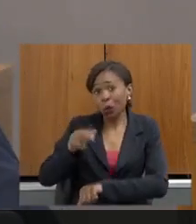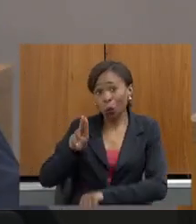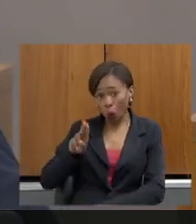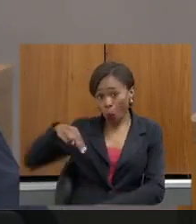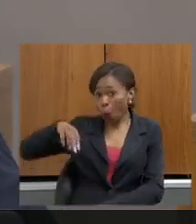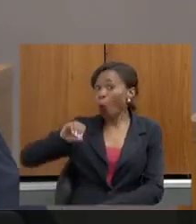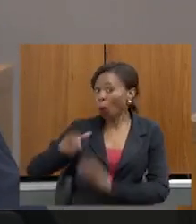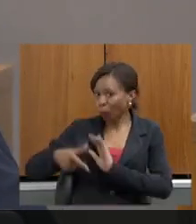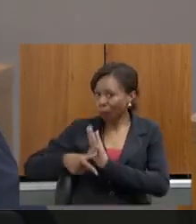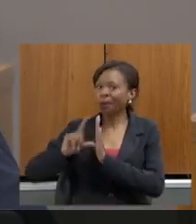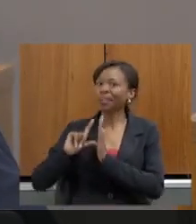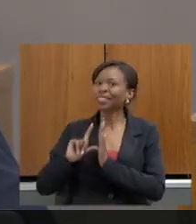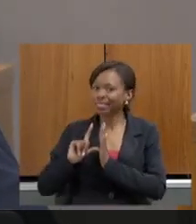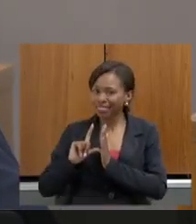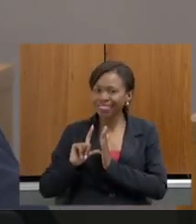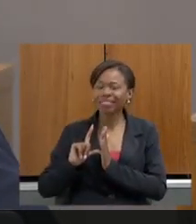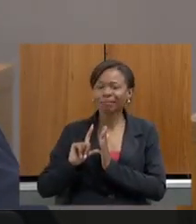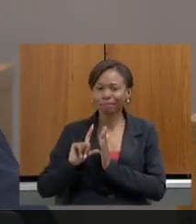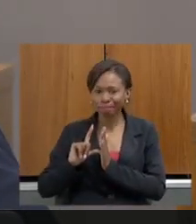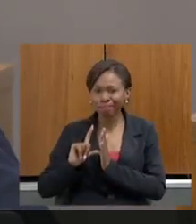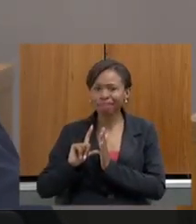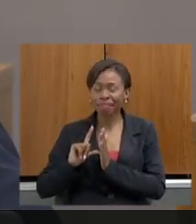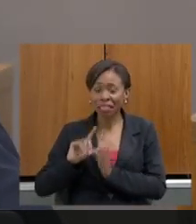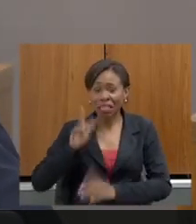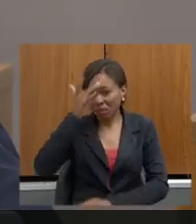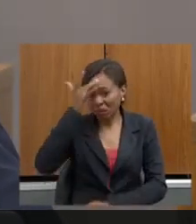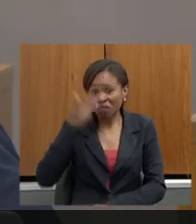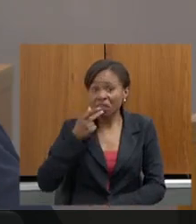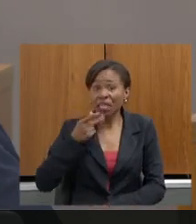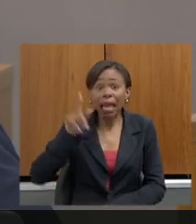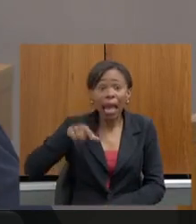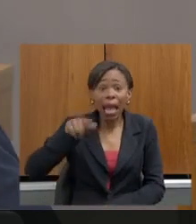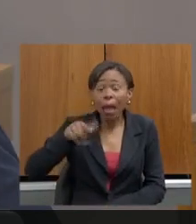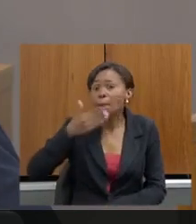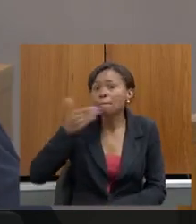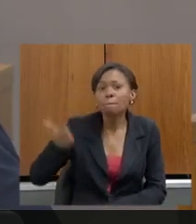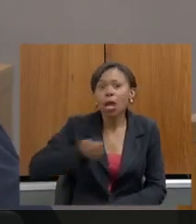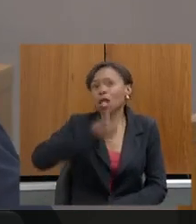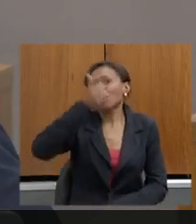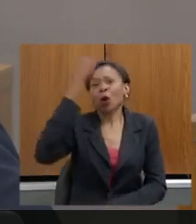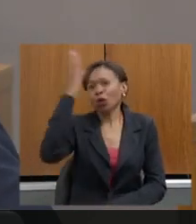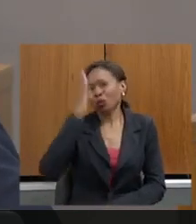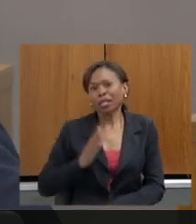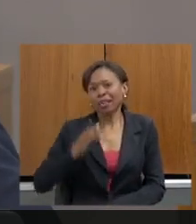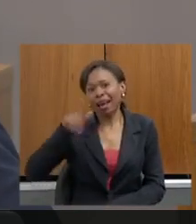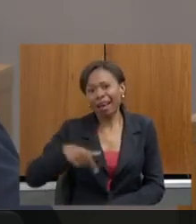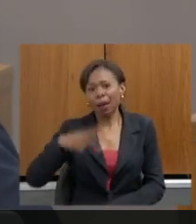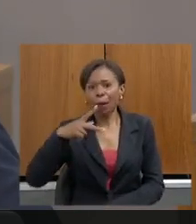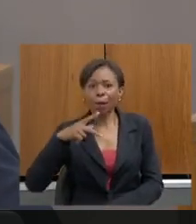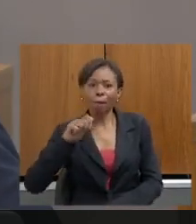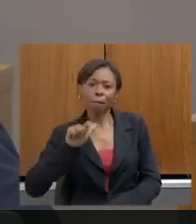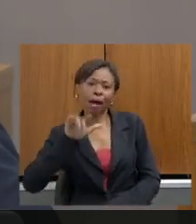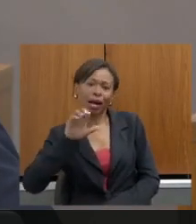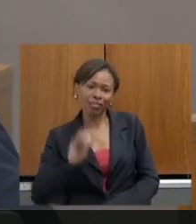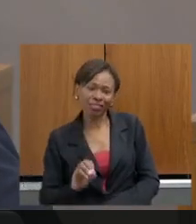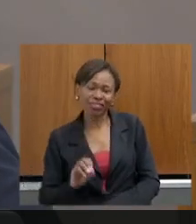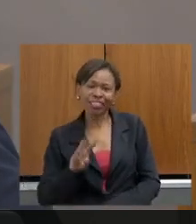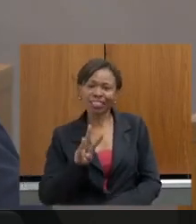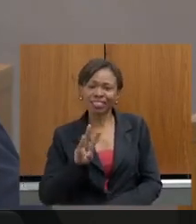aquele Uno e os entendidos fala que é o melhor carro brasileiro é a Palio Weekend Então